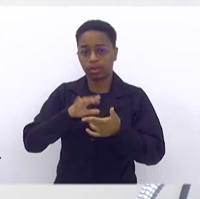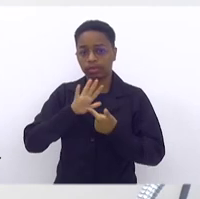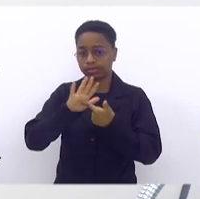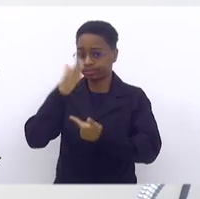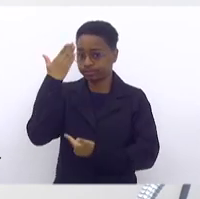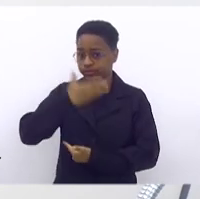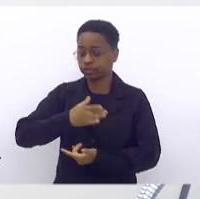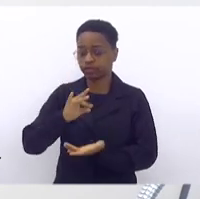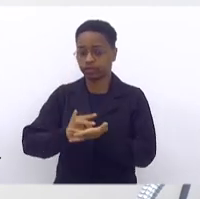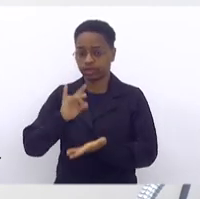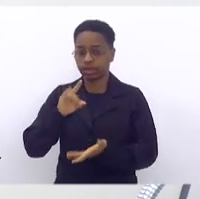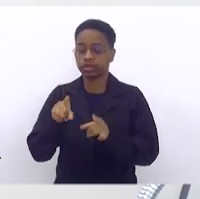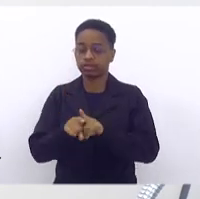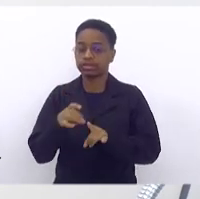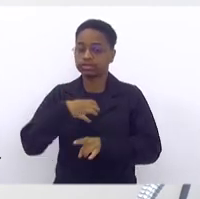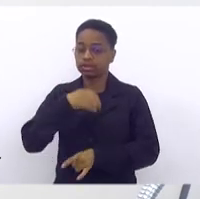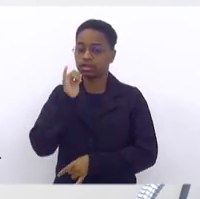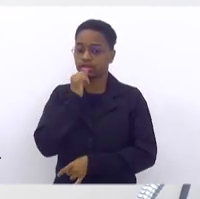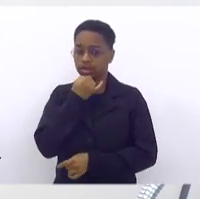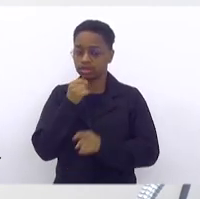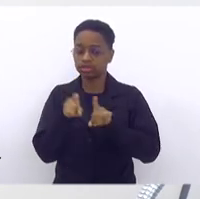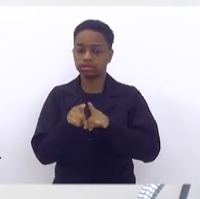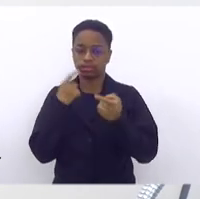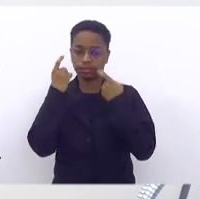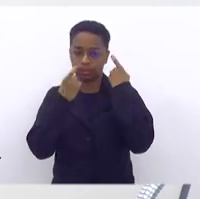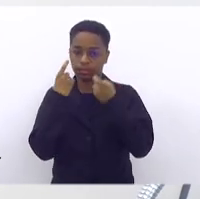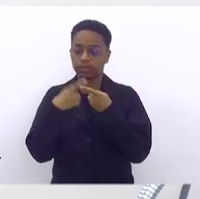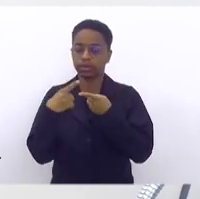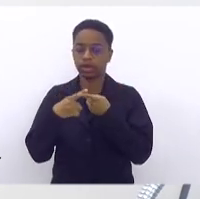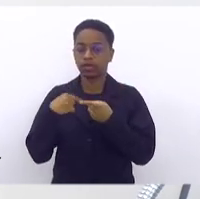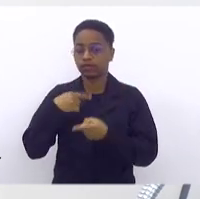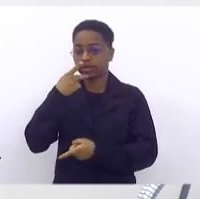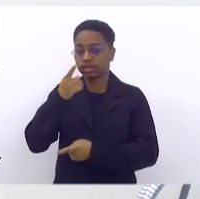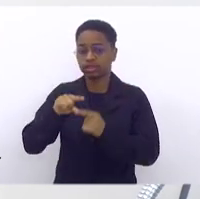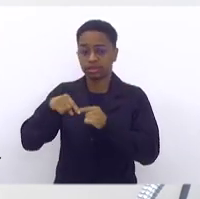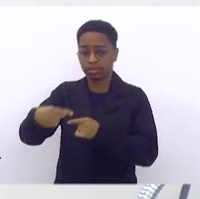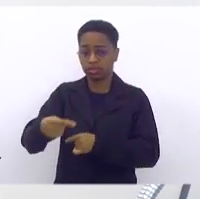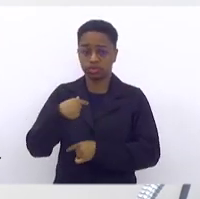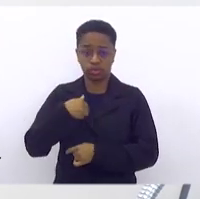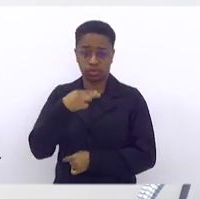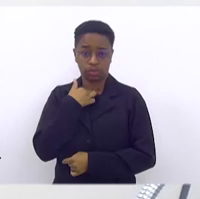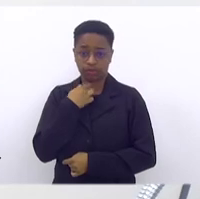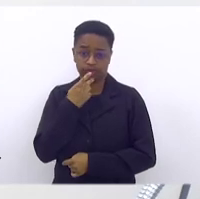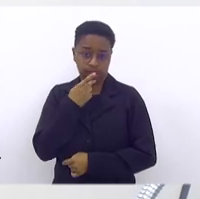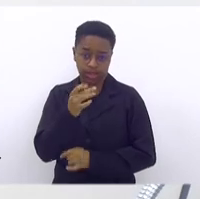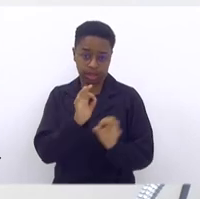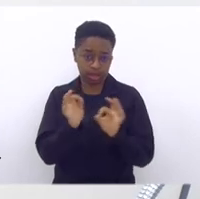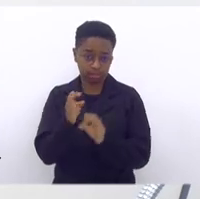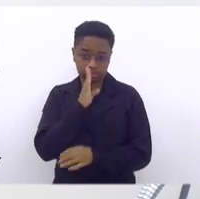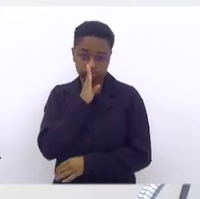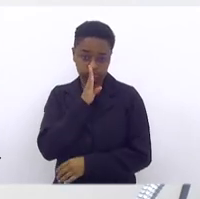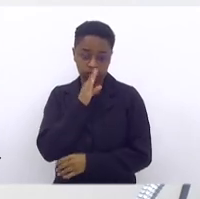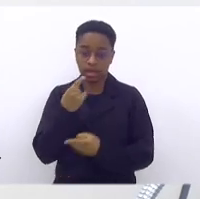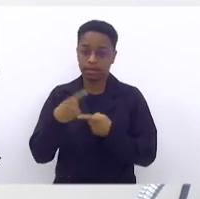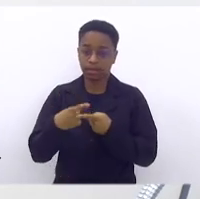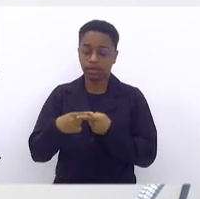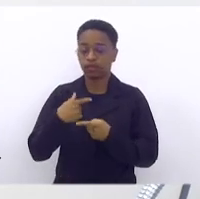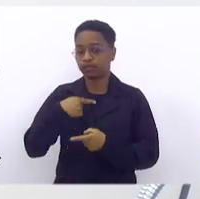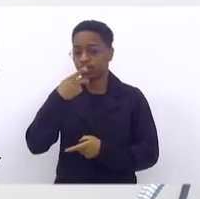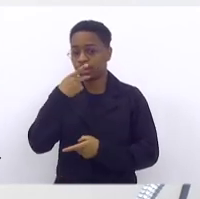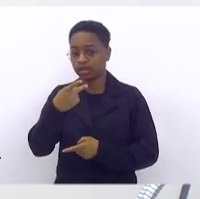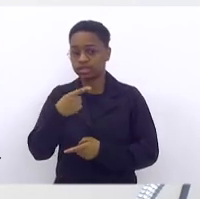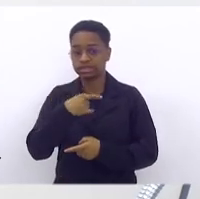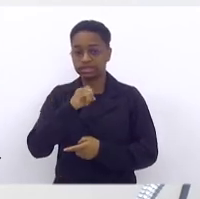fico triste e preocupada, porque é o que eu estou falando, daqui a pouco eu também não posso falar, deputado. É o que eu falei, quando eu defendo aqui